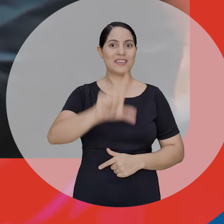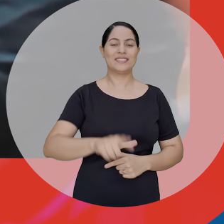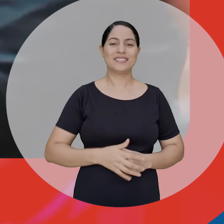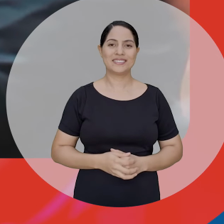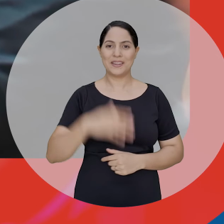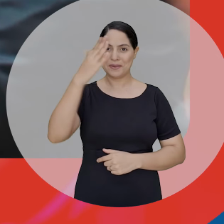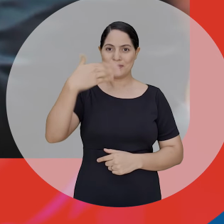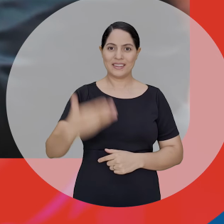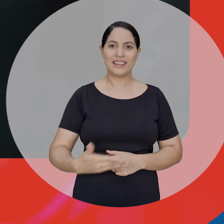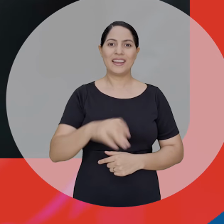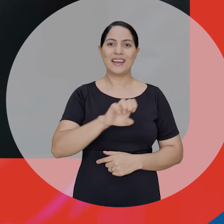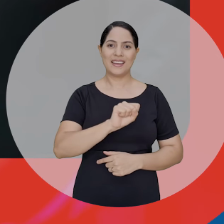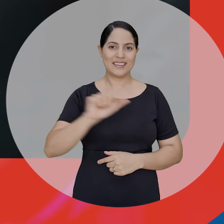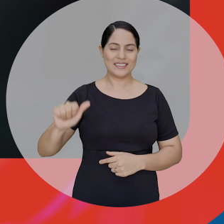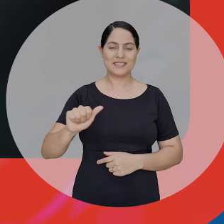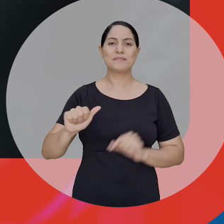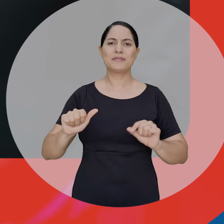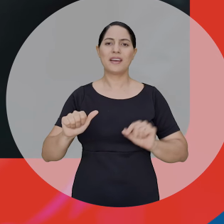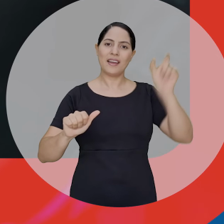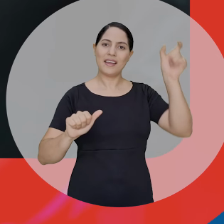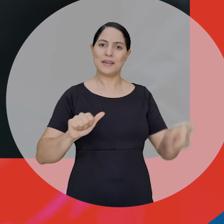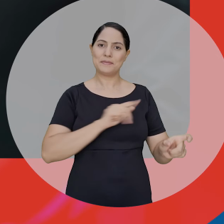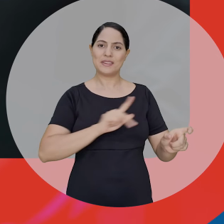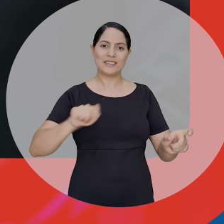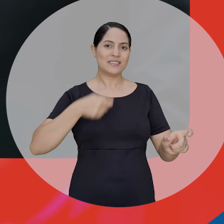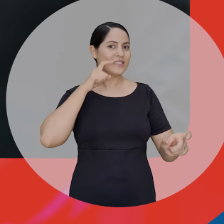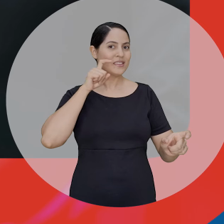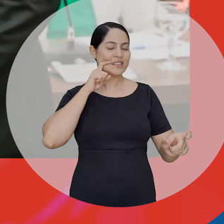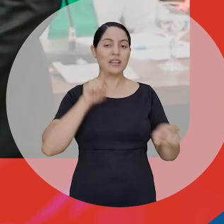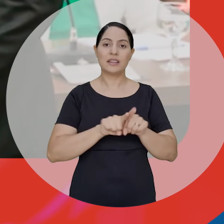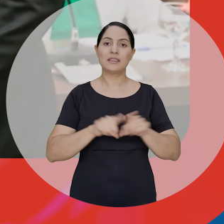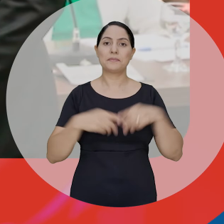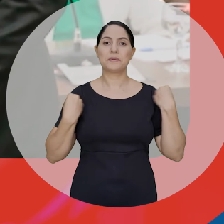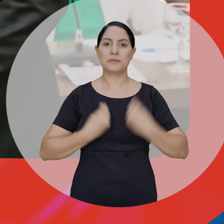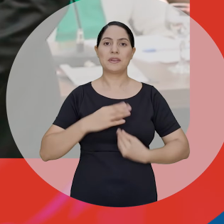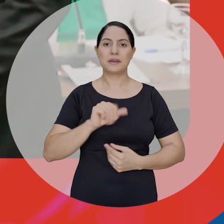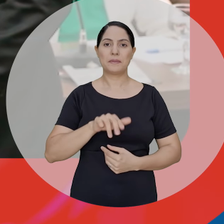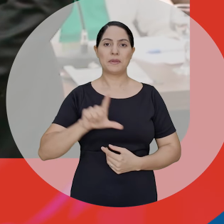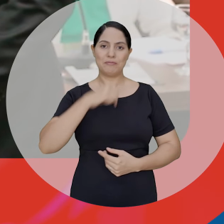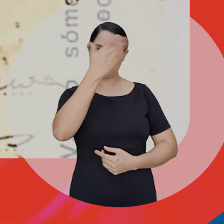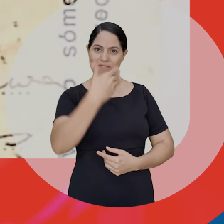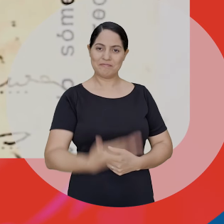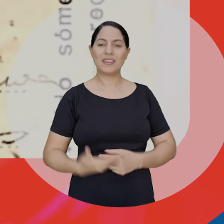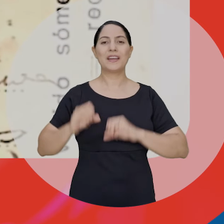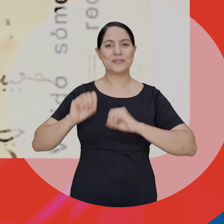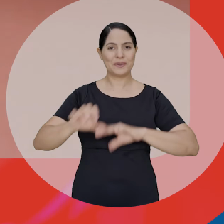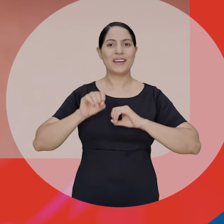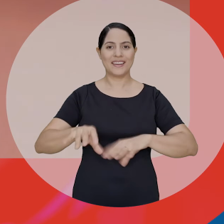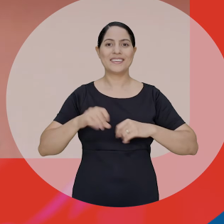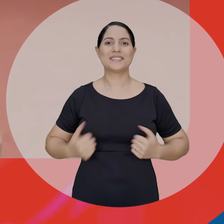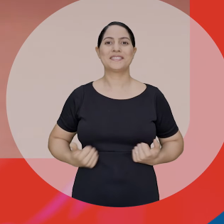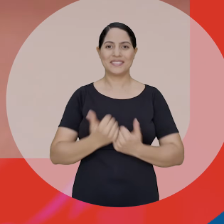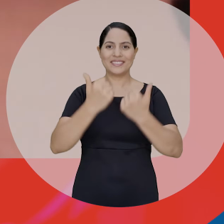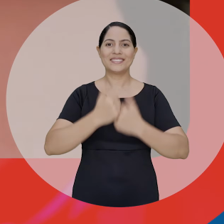Escola Superior da Advocacia ao presidente Beto Simonetti e ao ministro Camilo Santana, da Educação, pelas